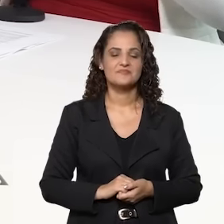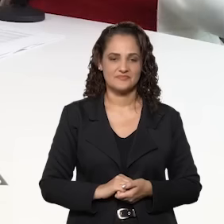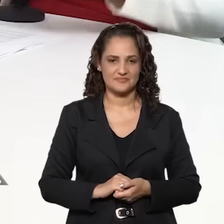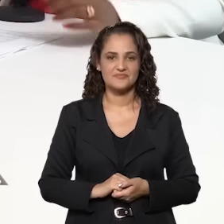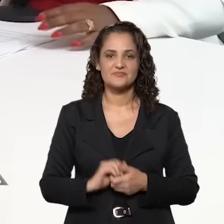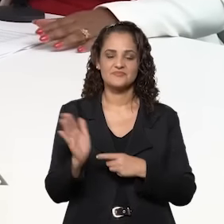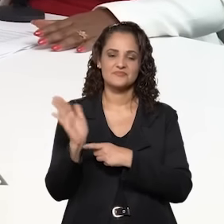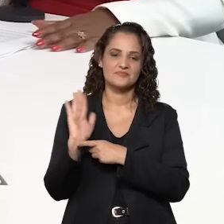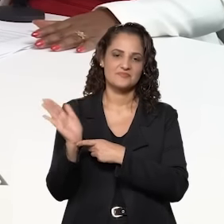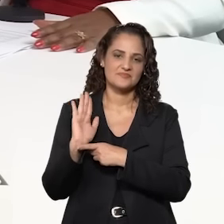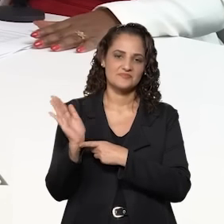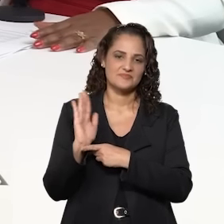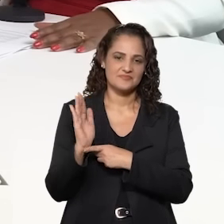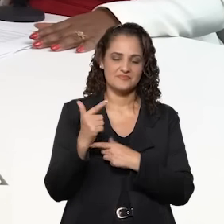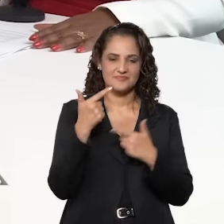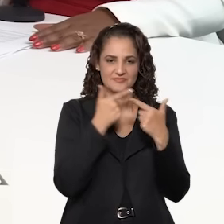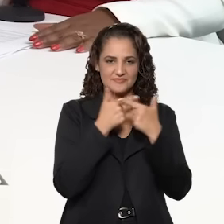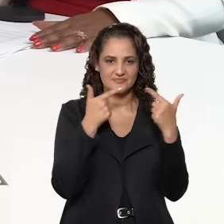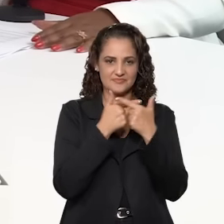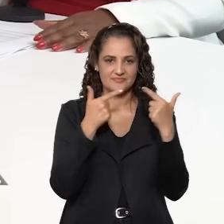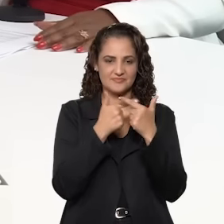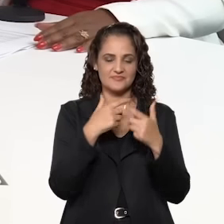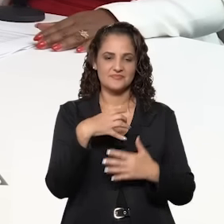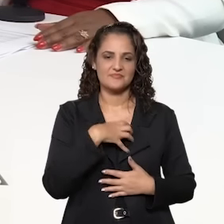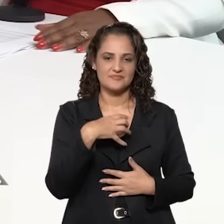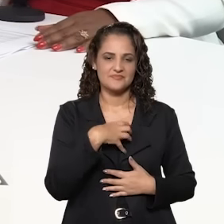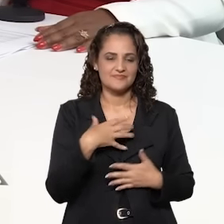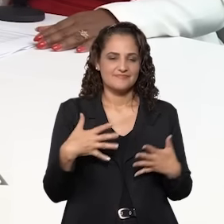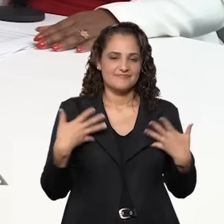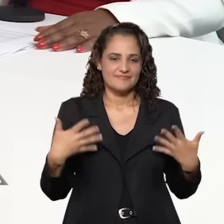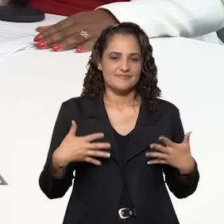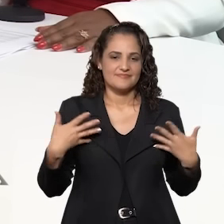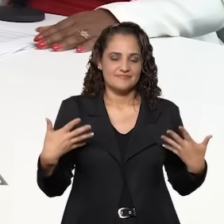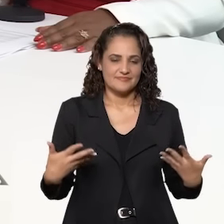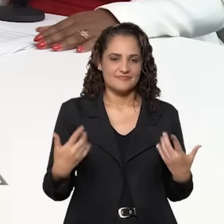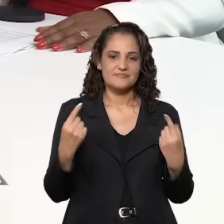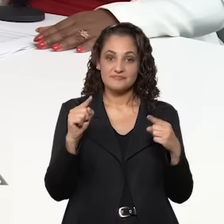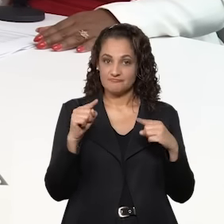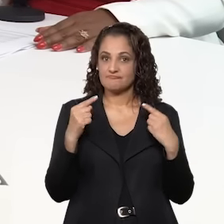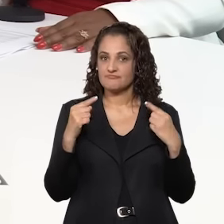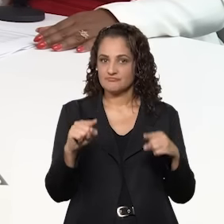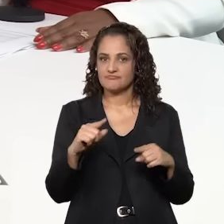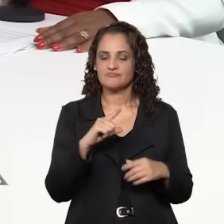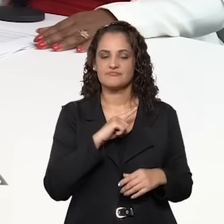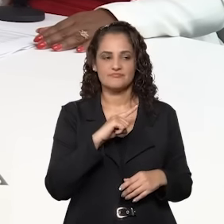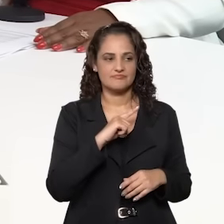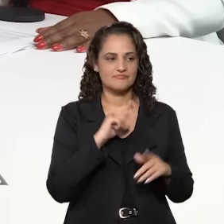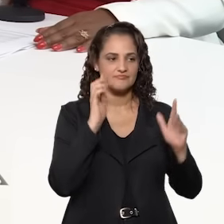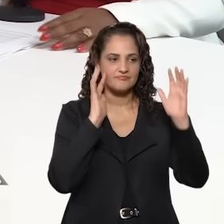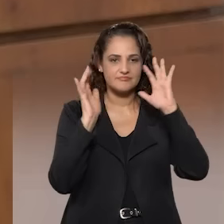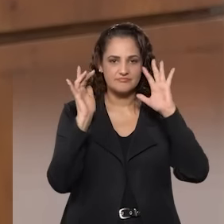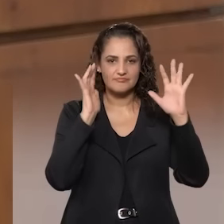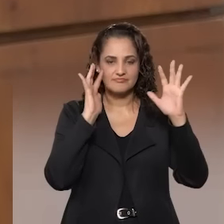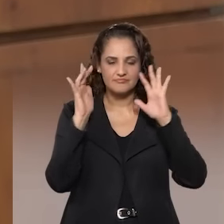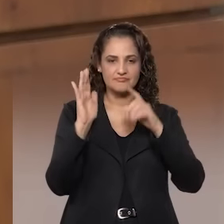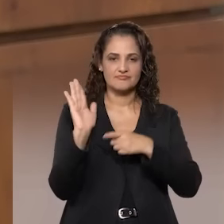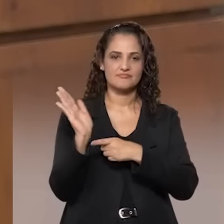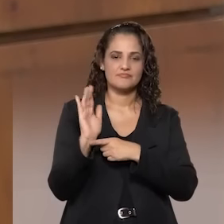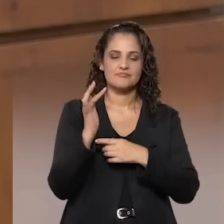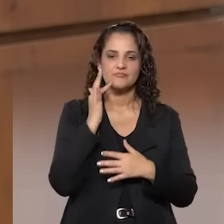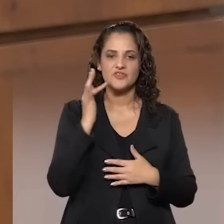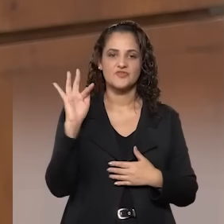compartilhar eu vou indicar um filme que é uma comédia é uma maneira divertida até mas que provoca muitas eh